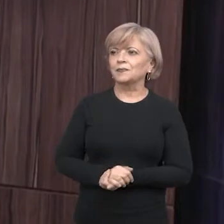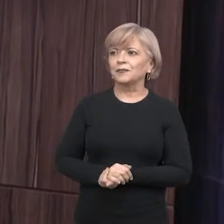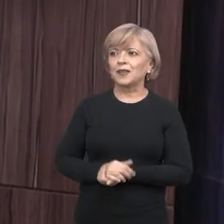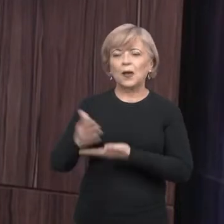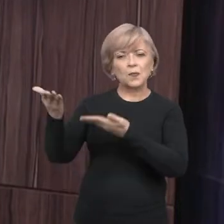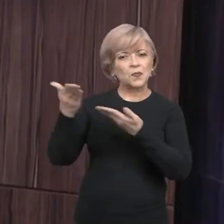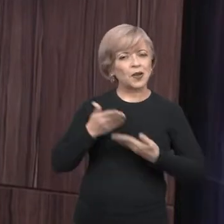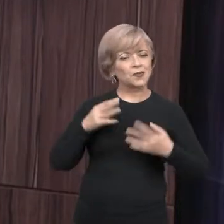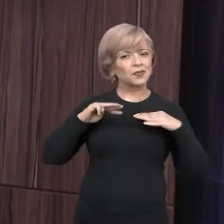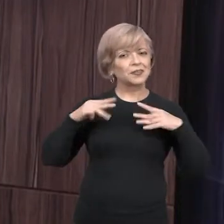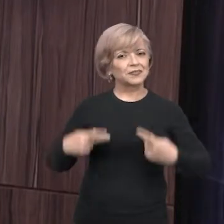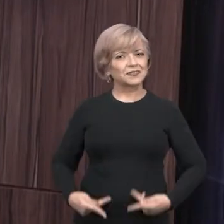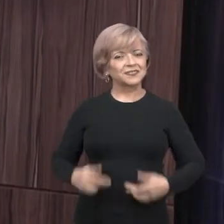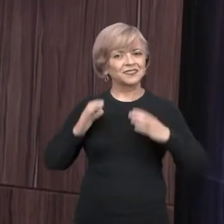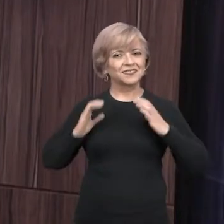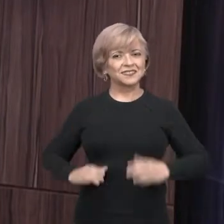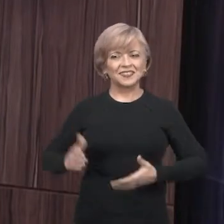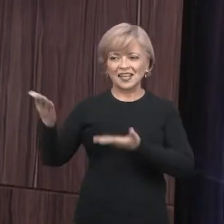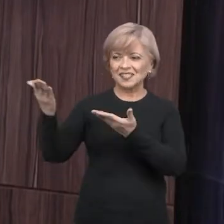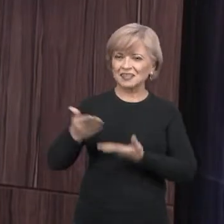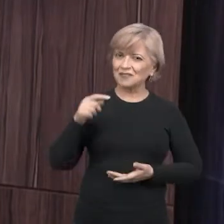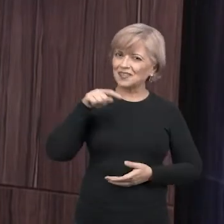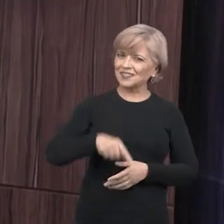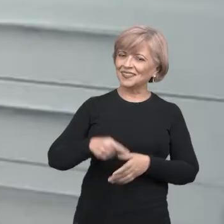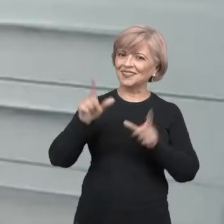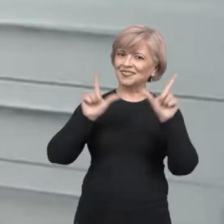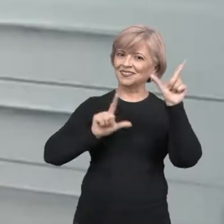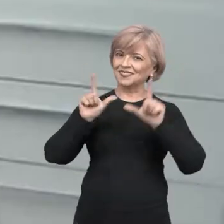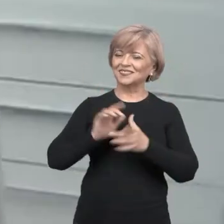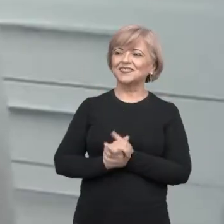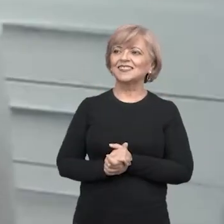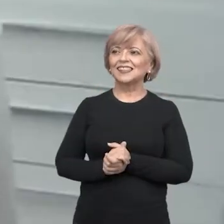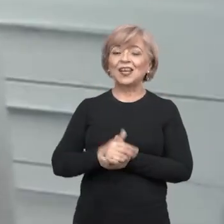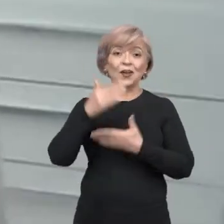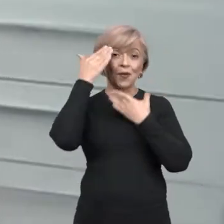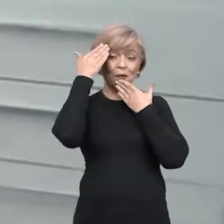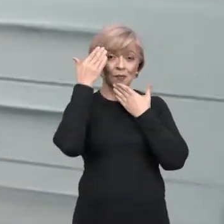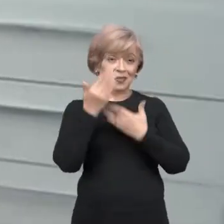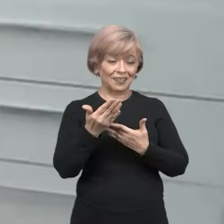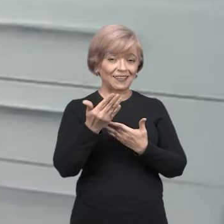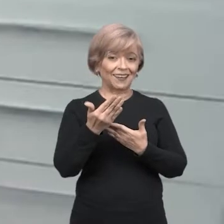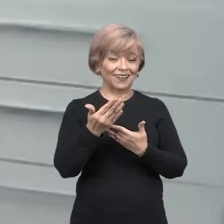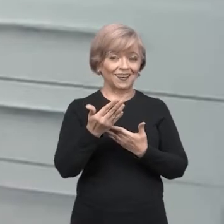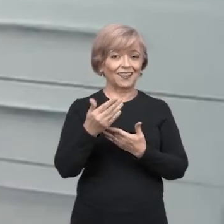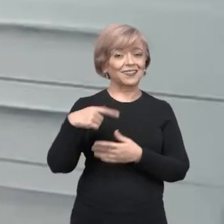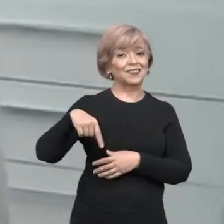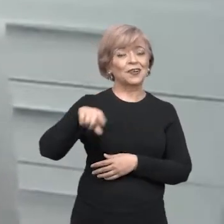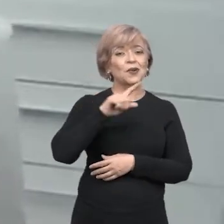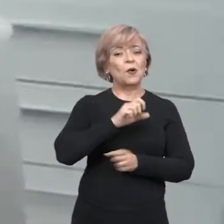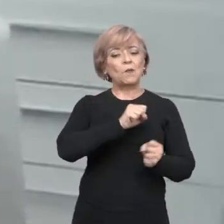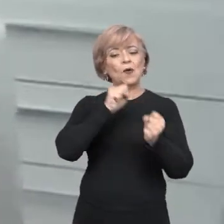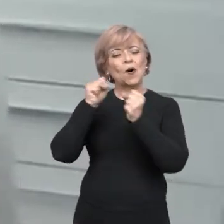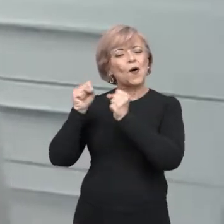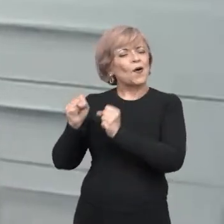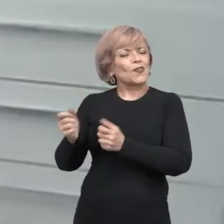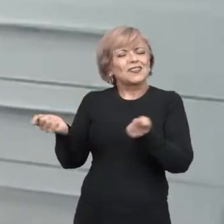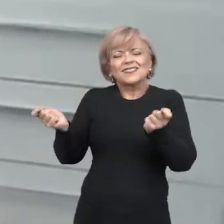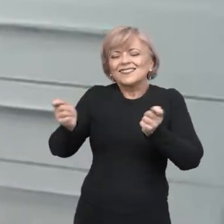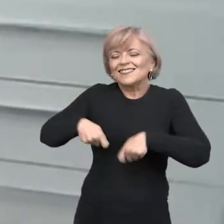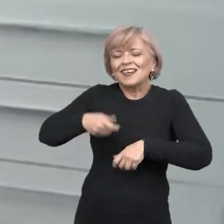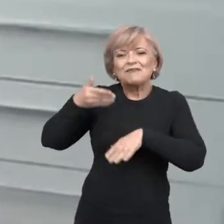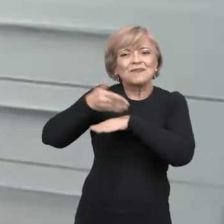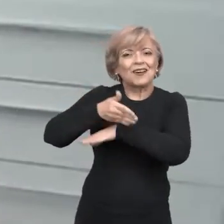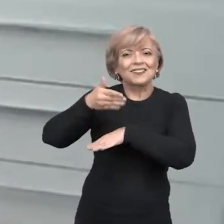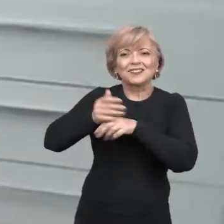vindo ao MP cidadão é um prazer recebê-la aqui no nosso programa obrigada agradeço a acolhida e poder participar com